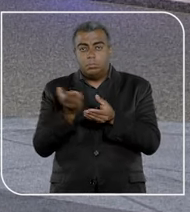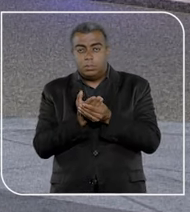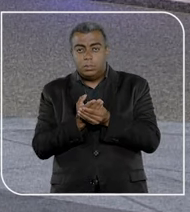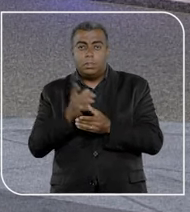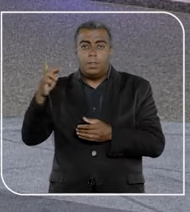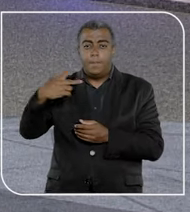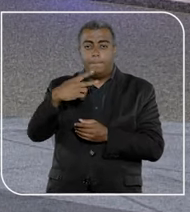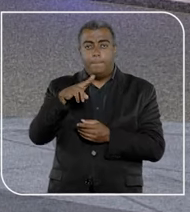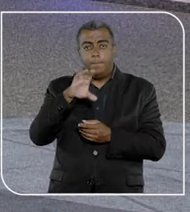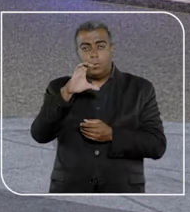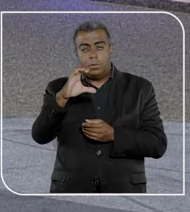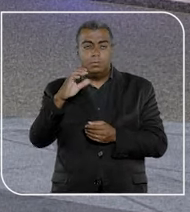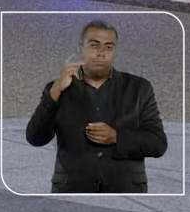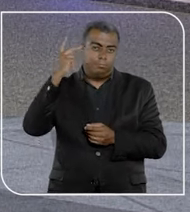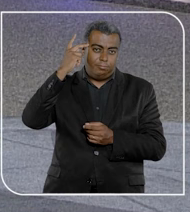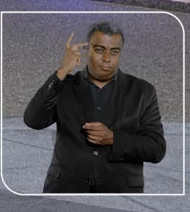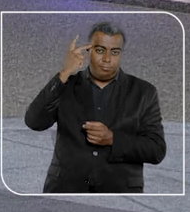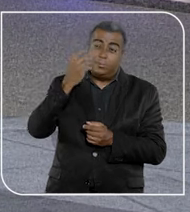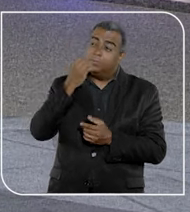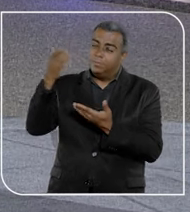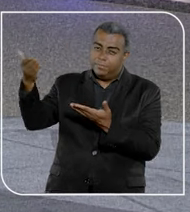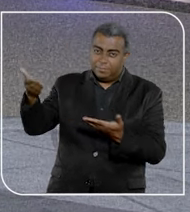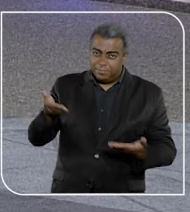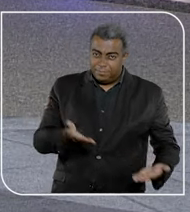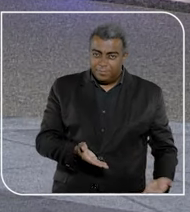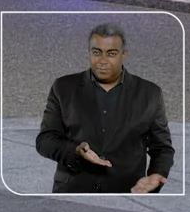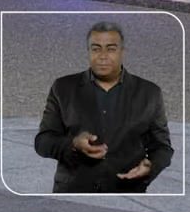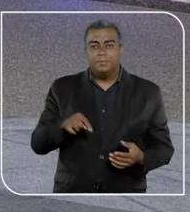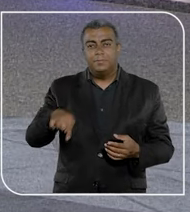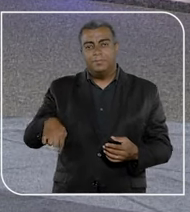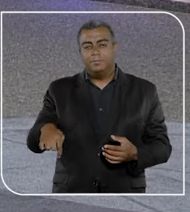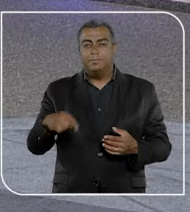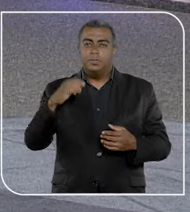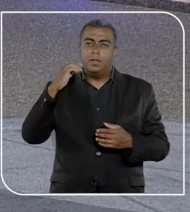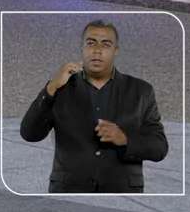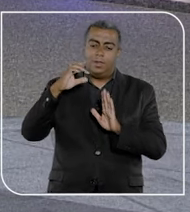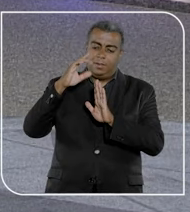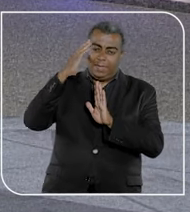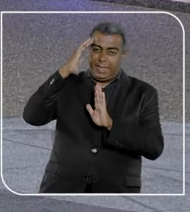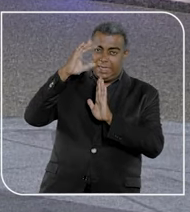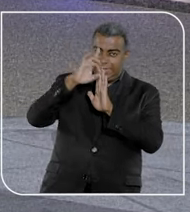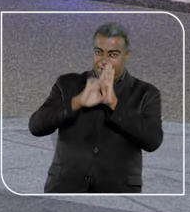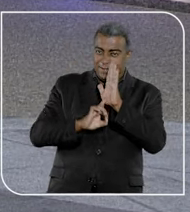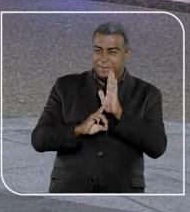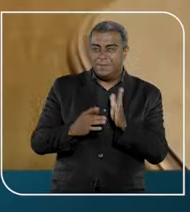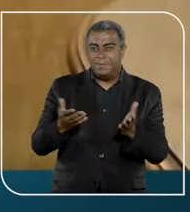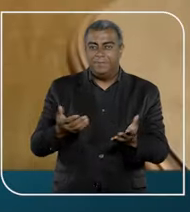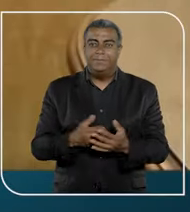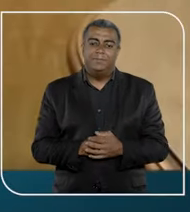de São Paulo. Doutor Gilberto, seja também muito bem-vindo aqui ao nosso espaço do Entender Direito.